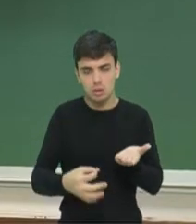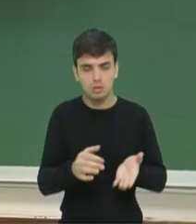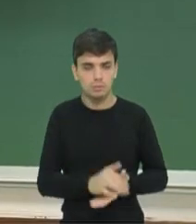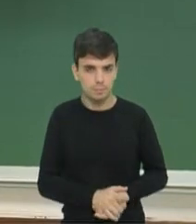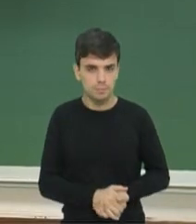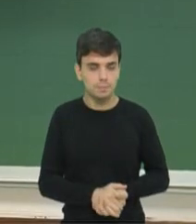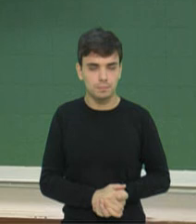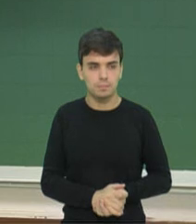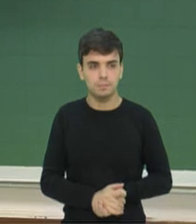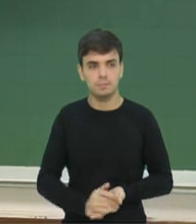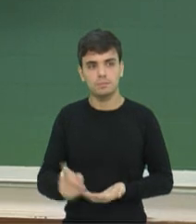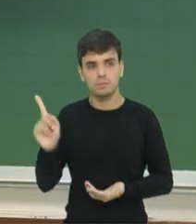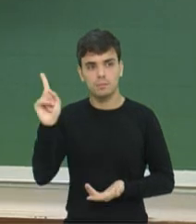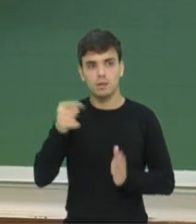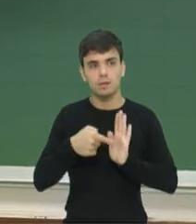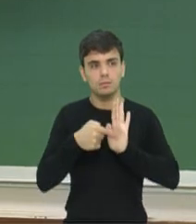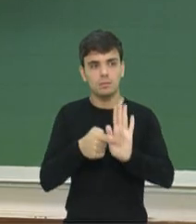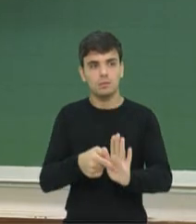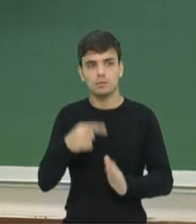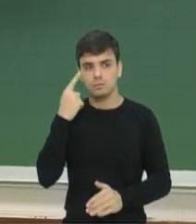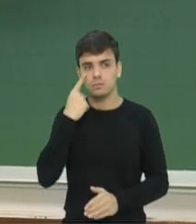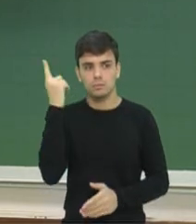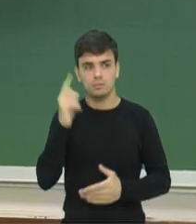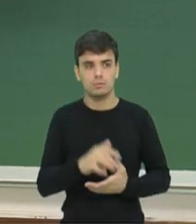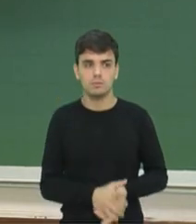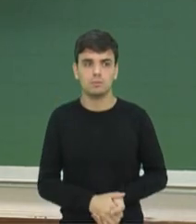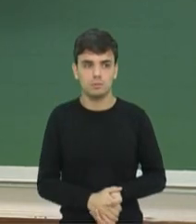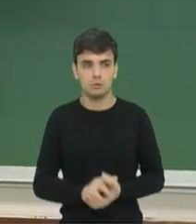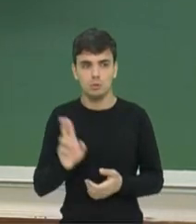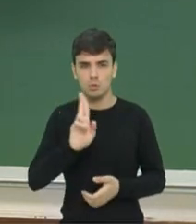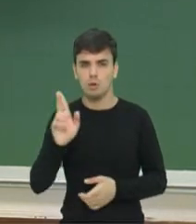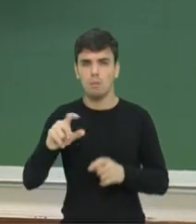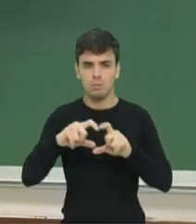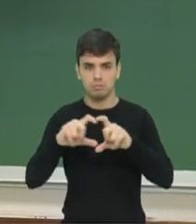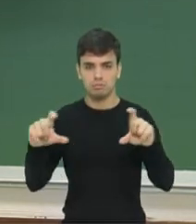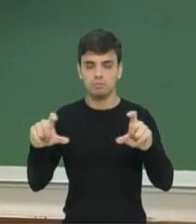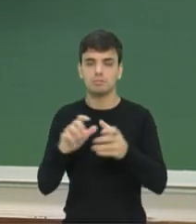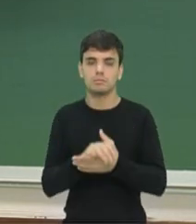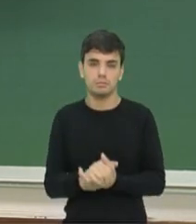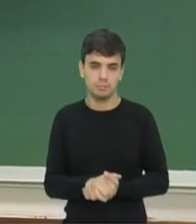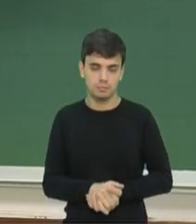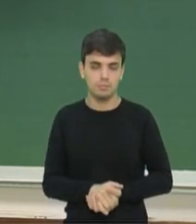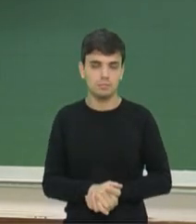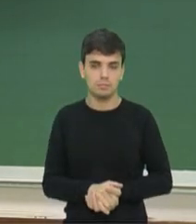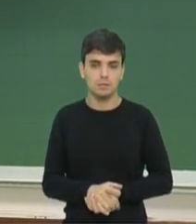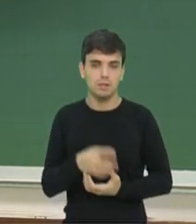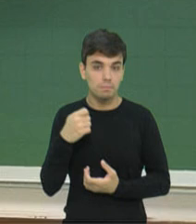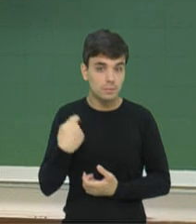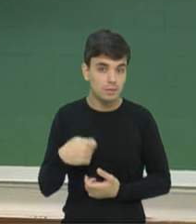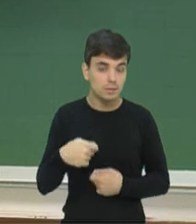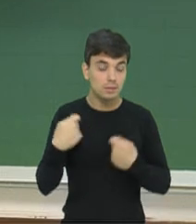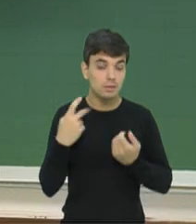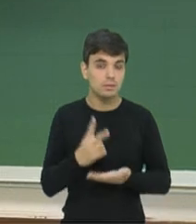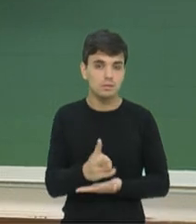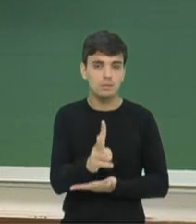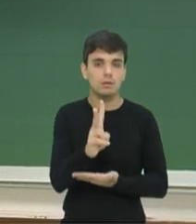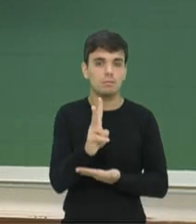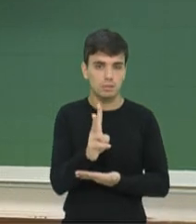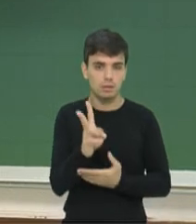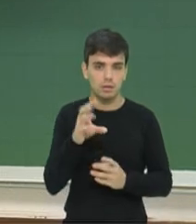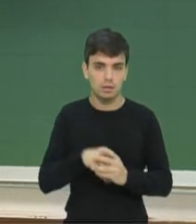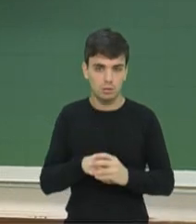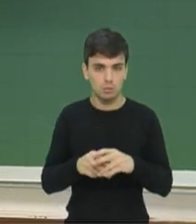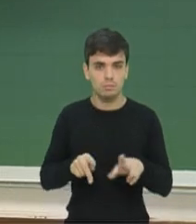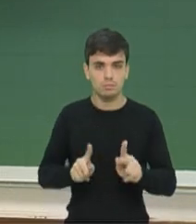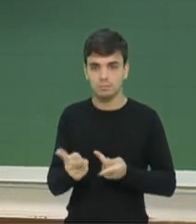permanecem, né? Então aqui está retratado aqui para vocês, que é a honra, a lealdade e senso de compromisso, né? Que deve prevalecer sempre dentro da competição do